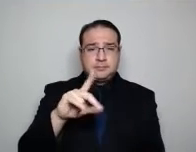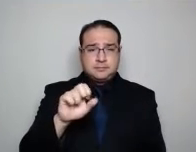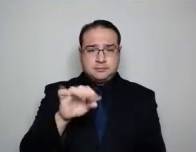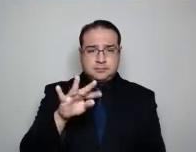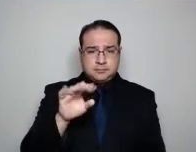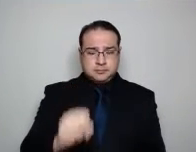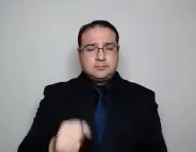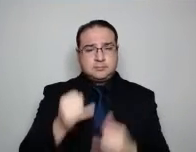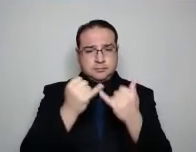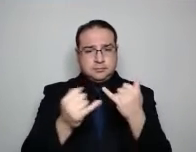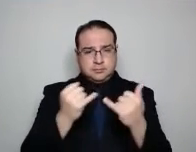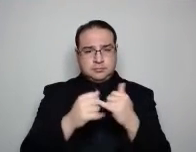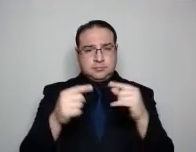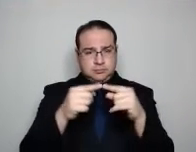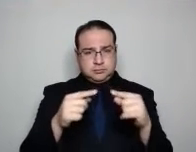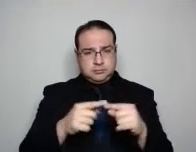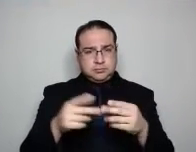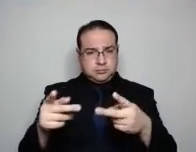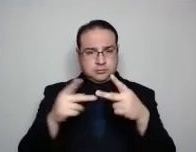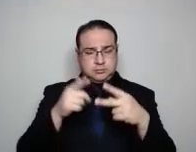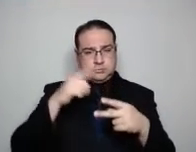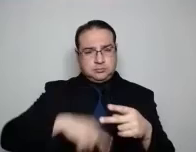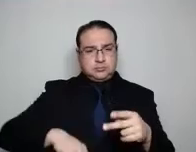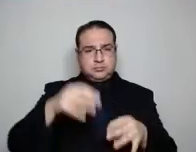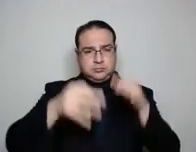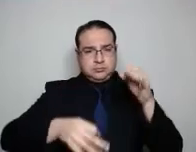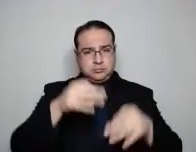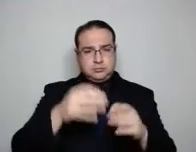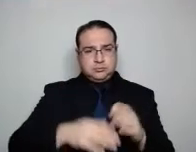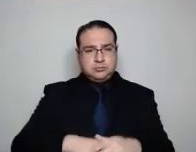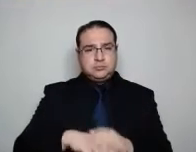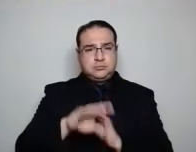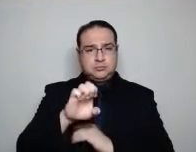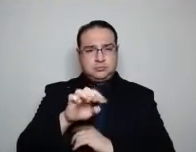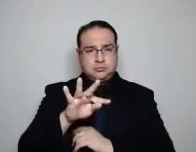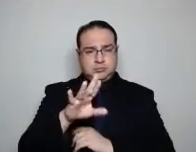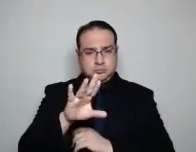foi determinada a convocação de outros jogadores. O desembargador expediente já votou. E agora.